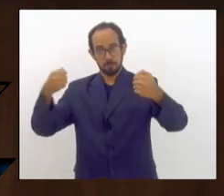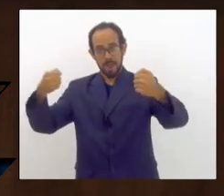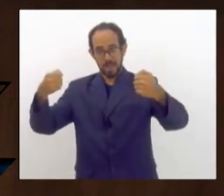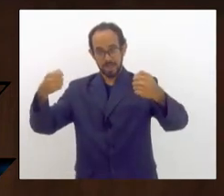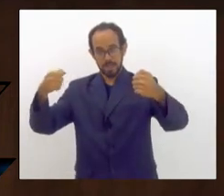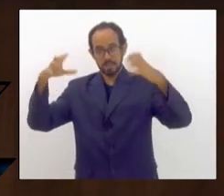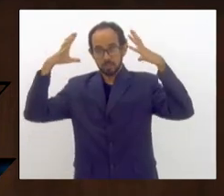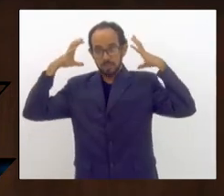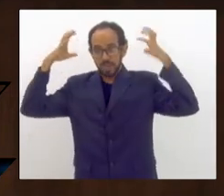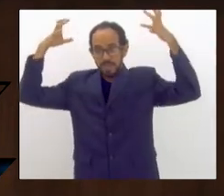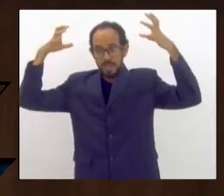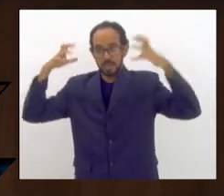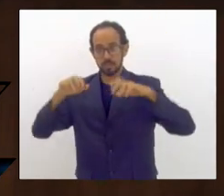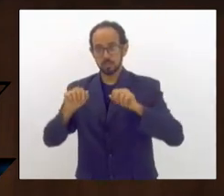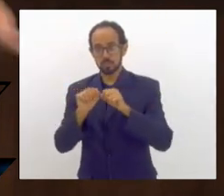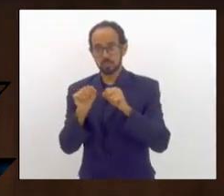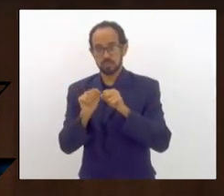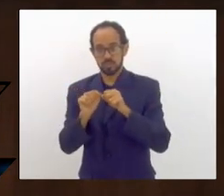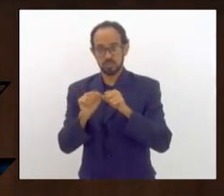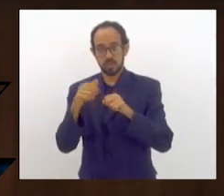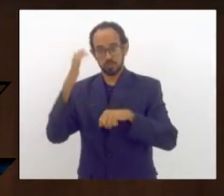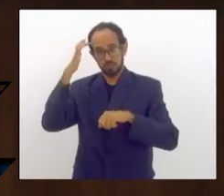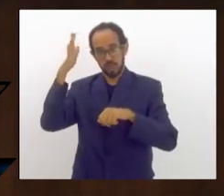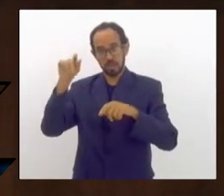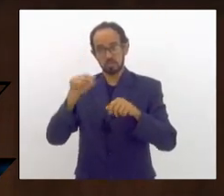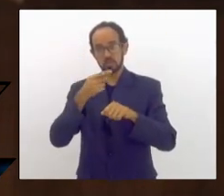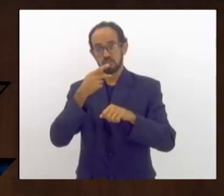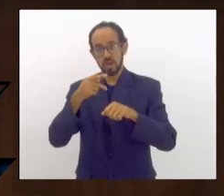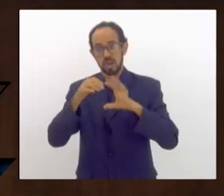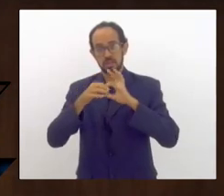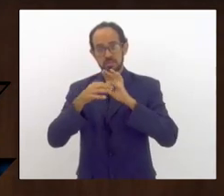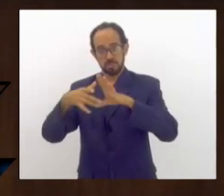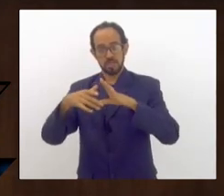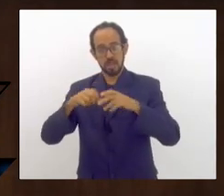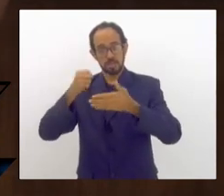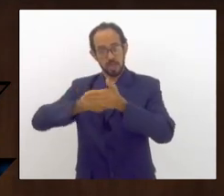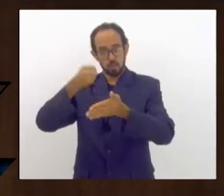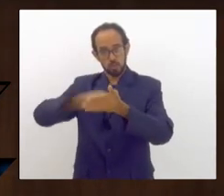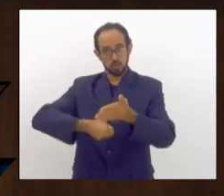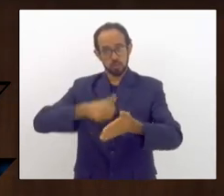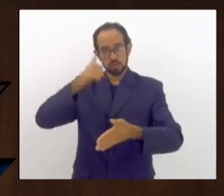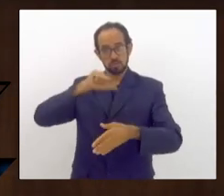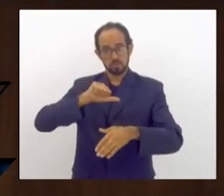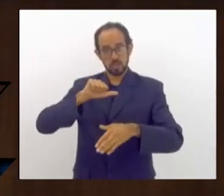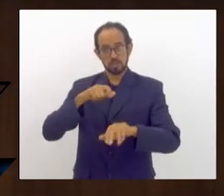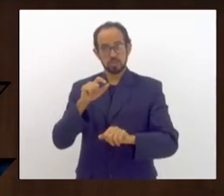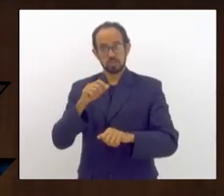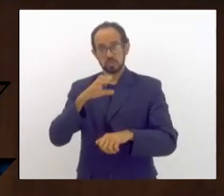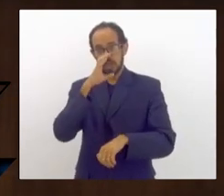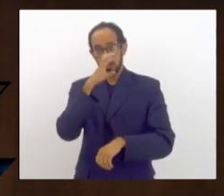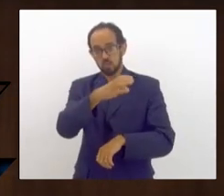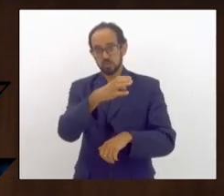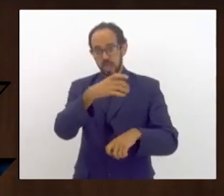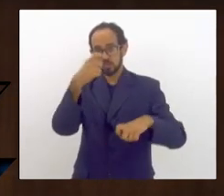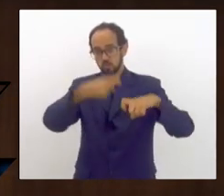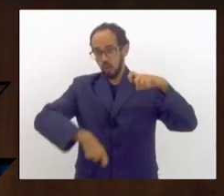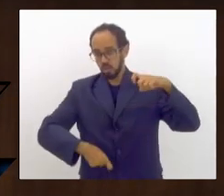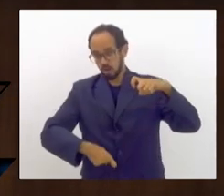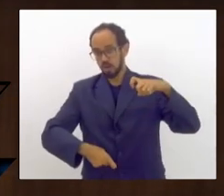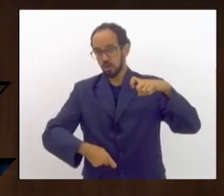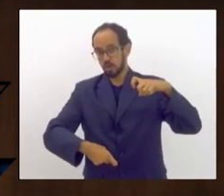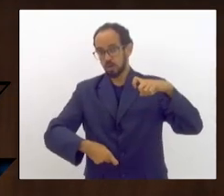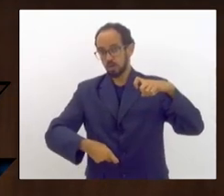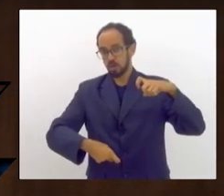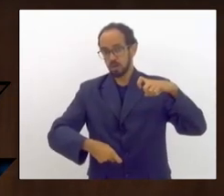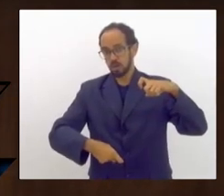muito fácil deputados virem aqui e falarem de liberdade e da luta das mulheres e estarem sendo acusados de estupro.